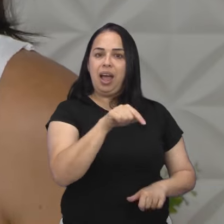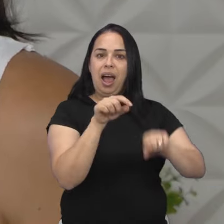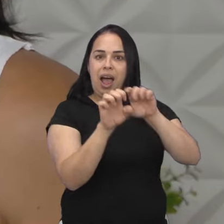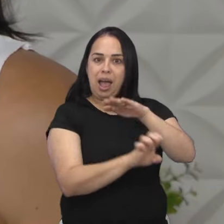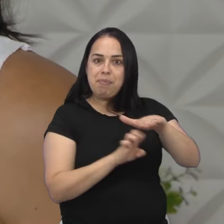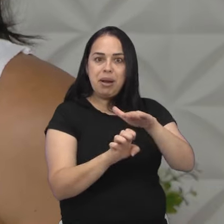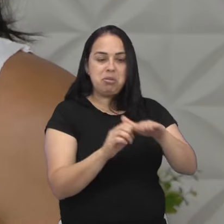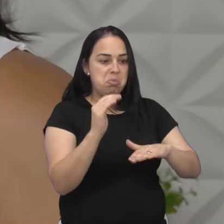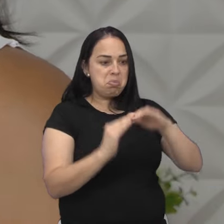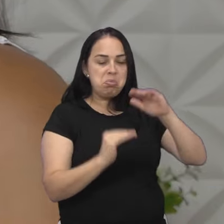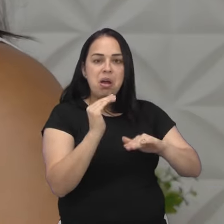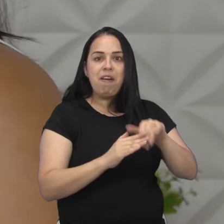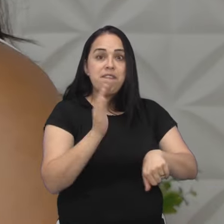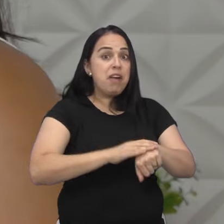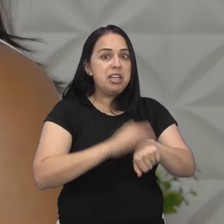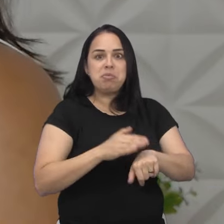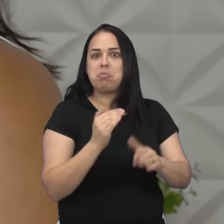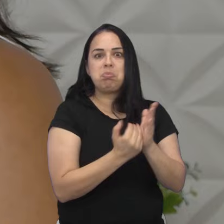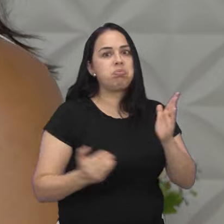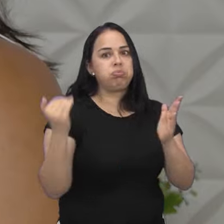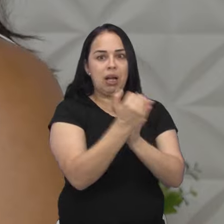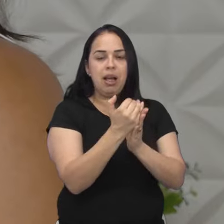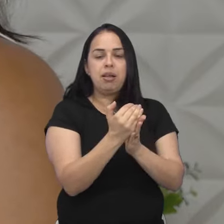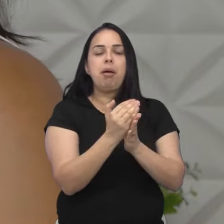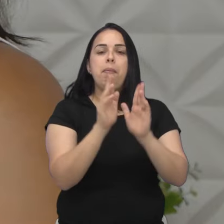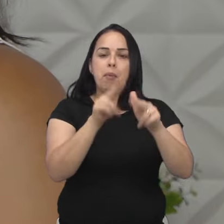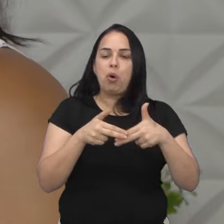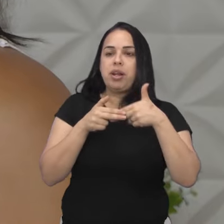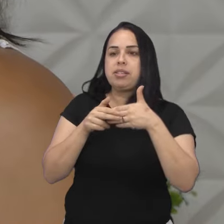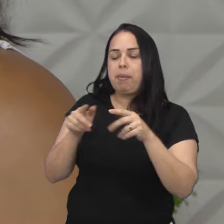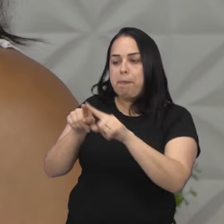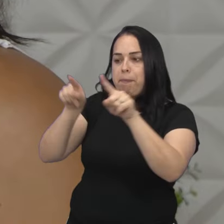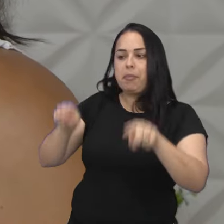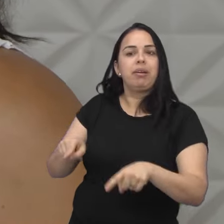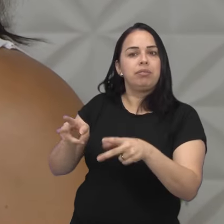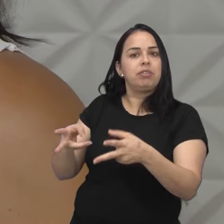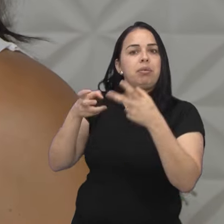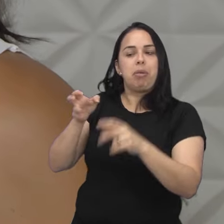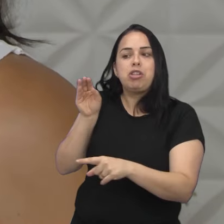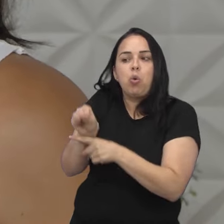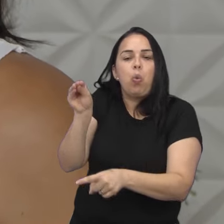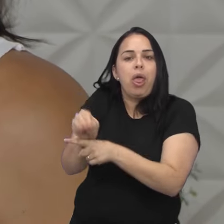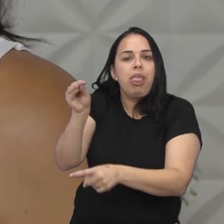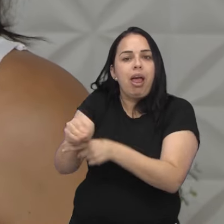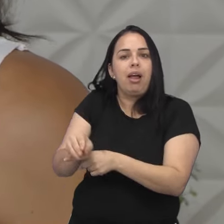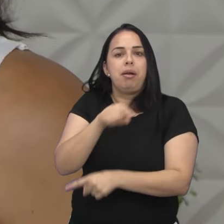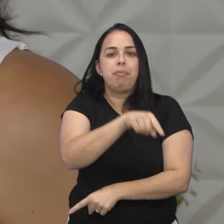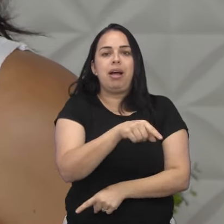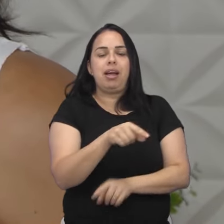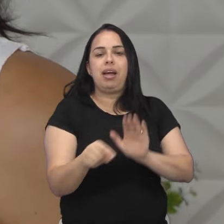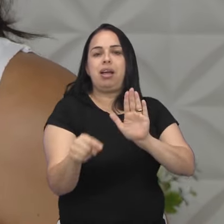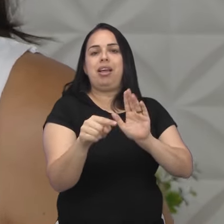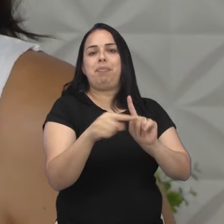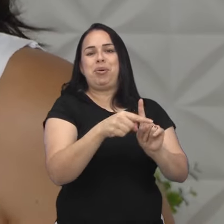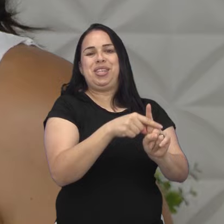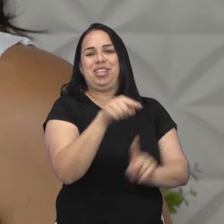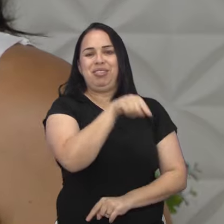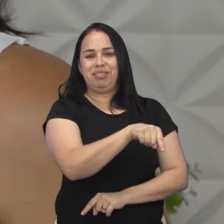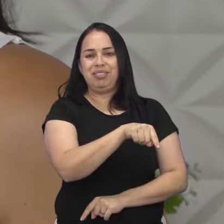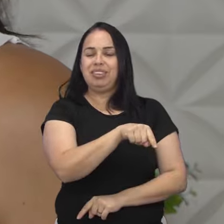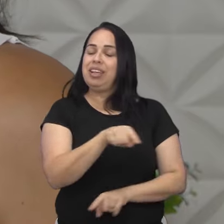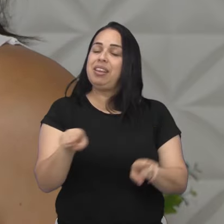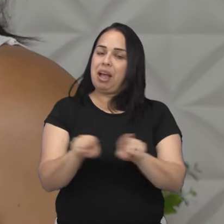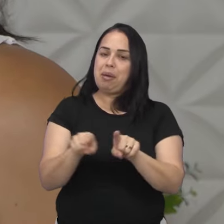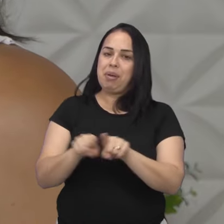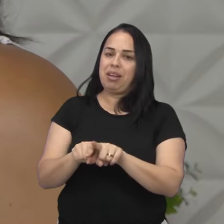e a empresa ela aumenta sua produtividade então é muito importante a empresa olhar que o colaborador ele precisa ser cuidado para que ela